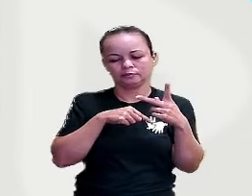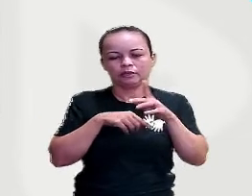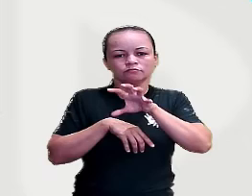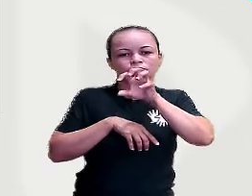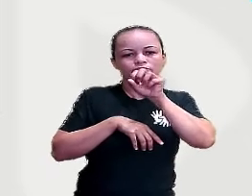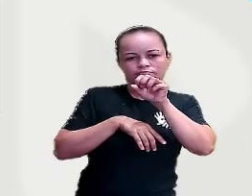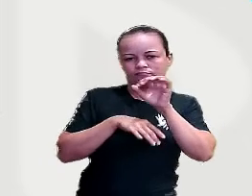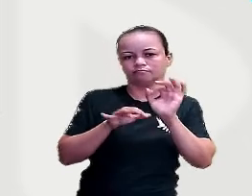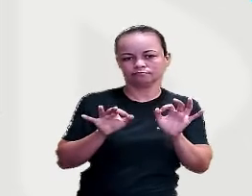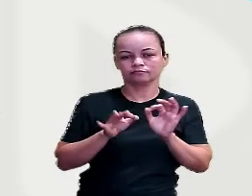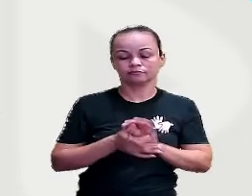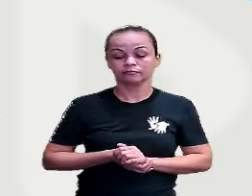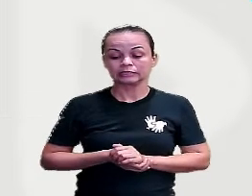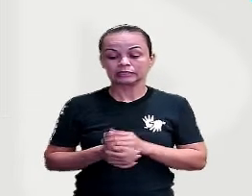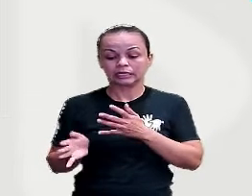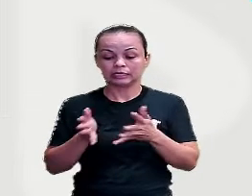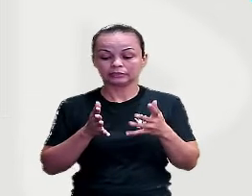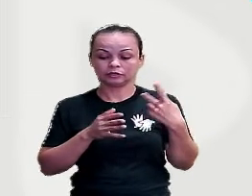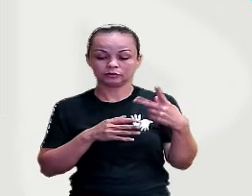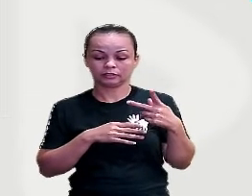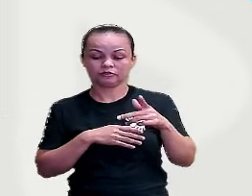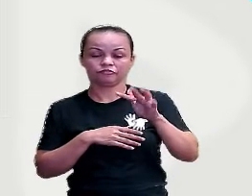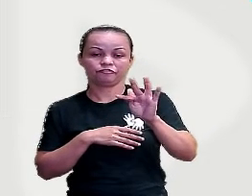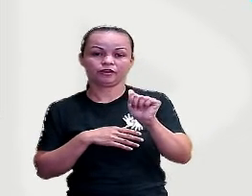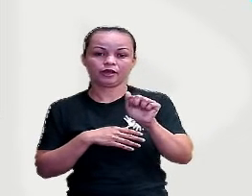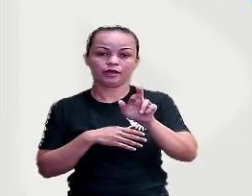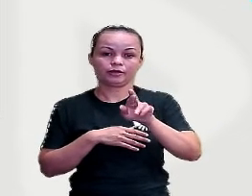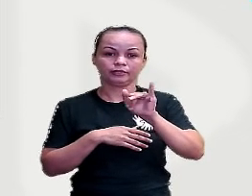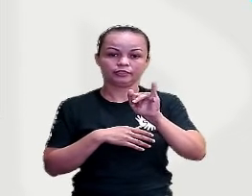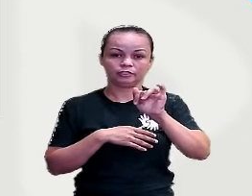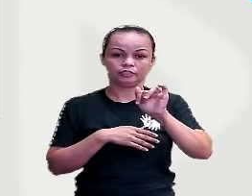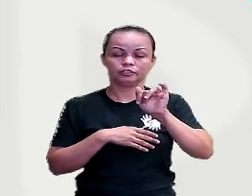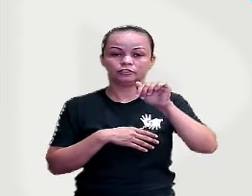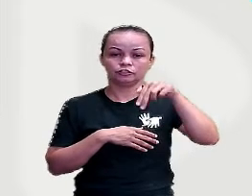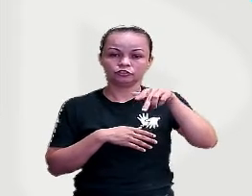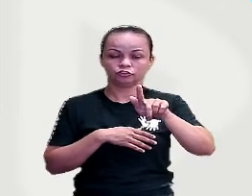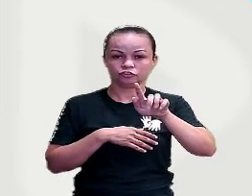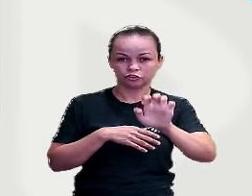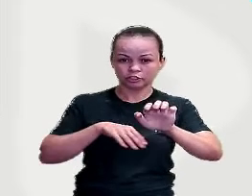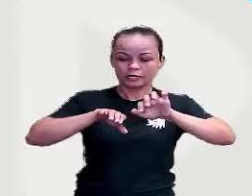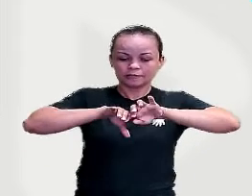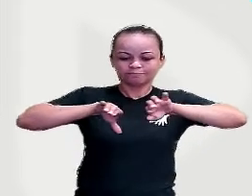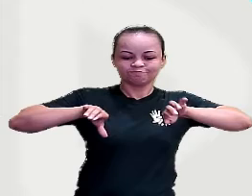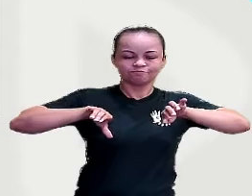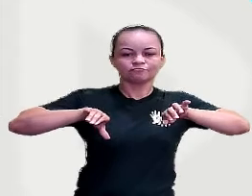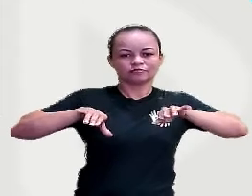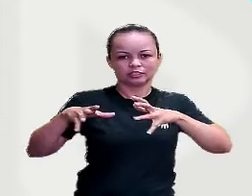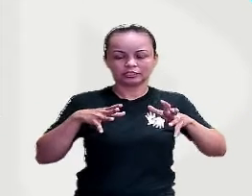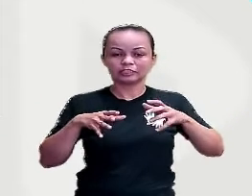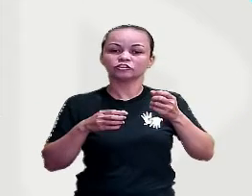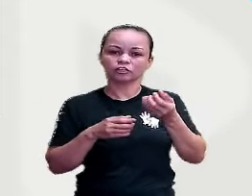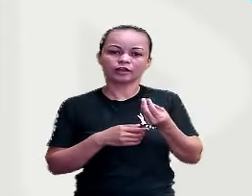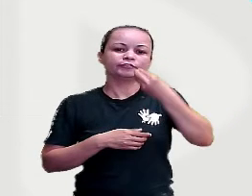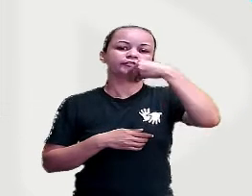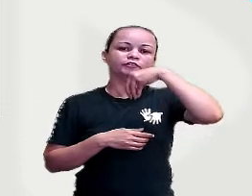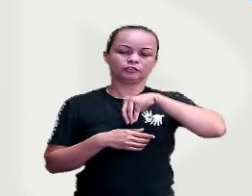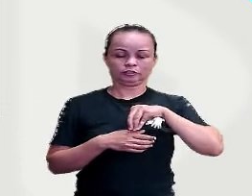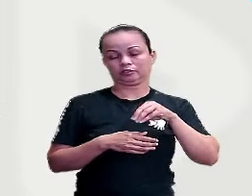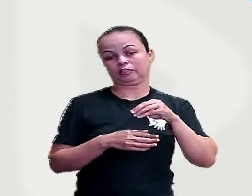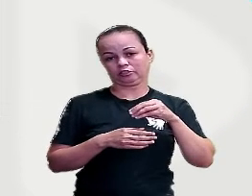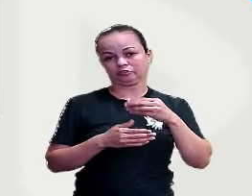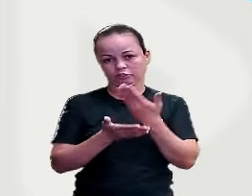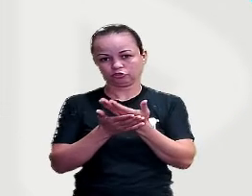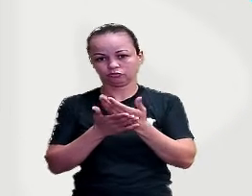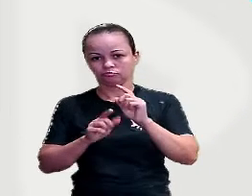Aí da faringe, ela se divide no esôfago, né, que vai ser um órgão já do sistema digestivo, que a gente vai estudar na nossa